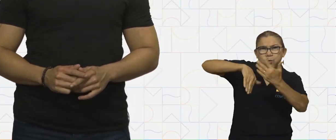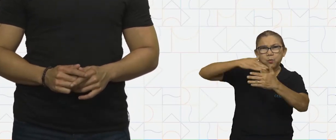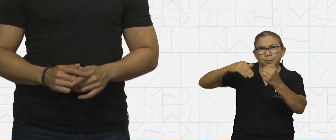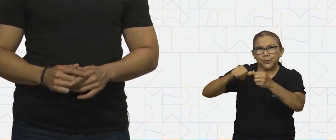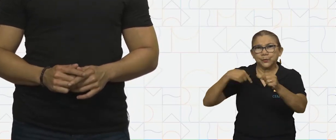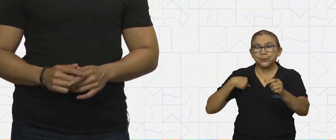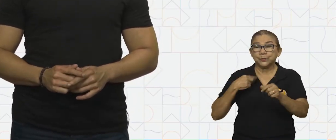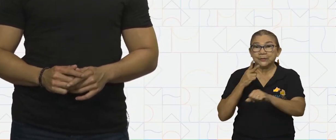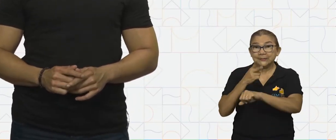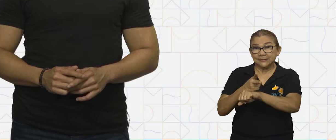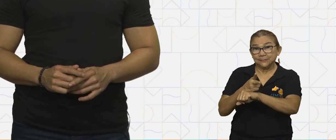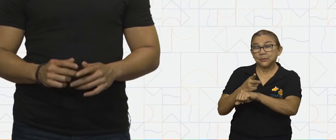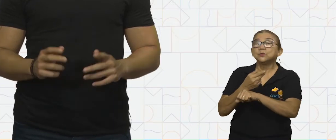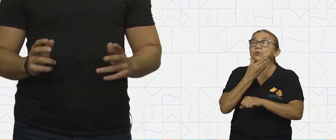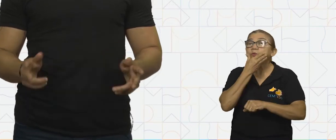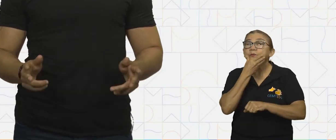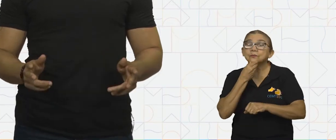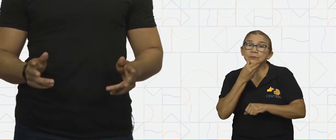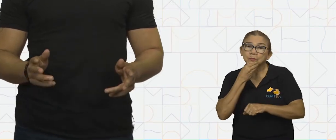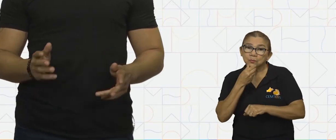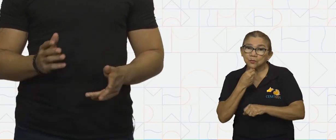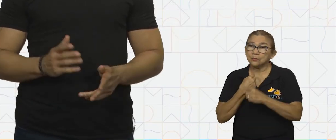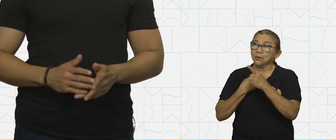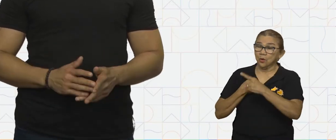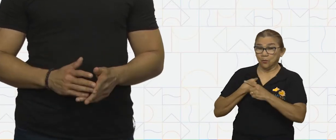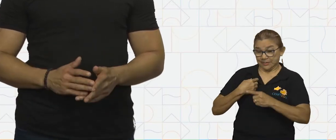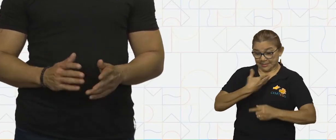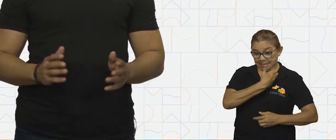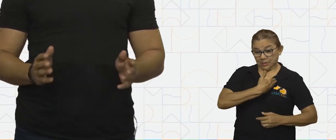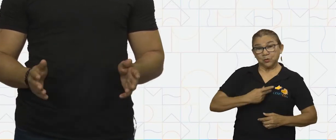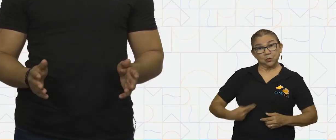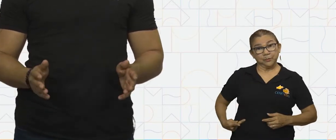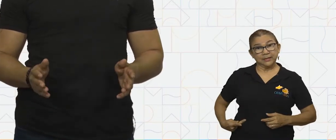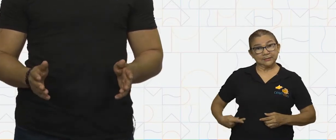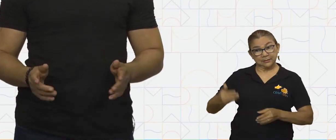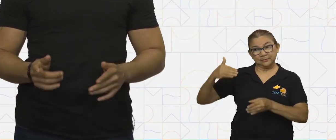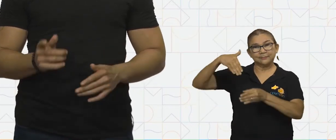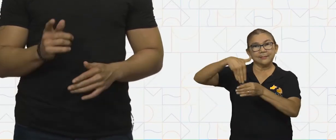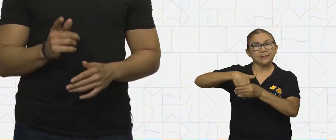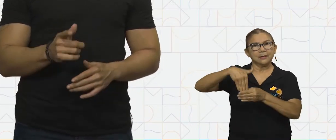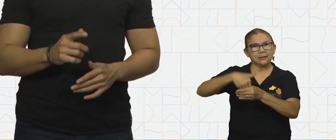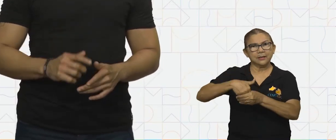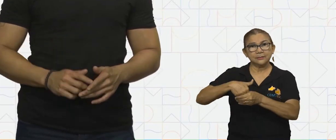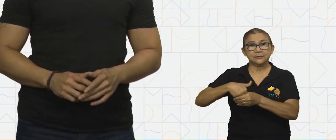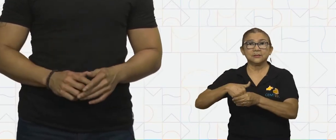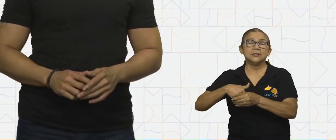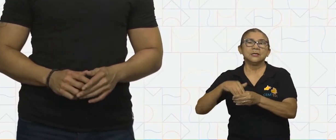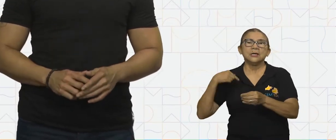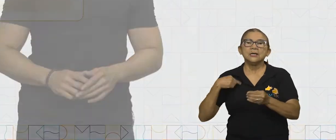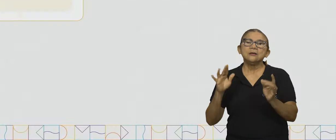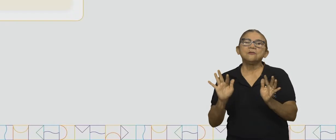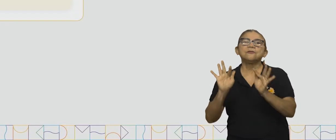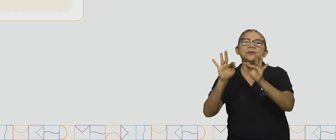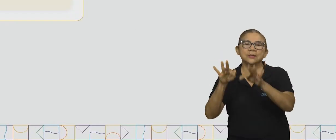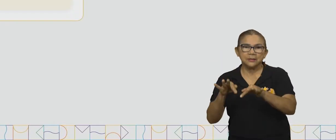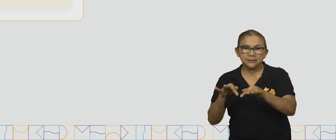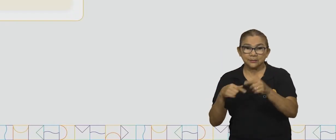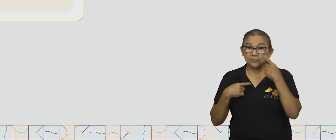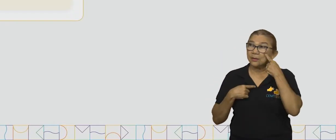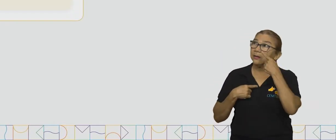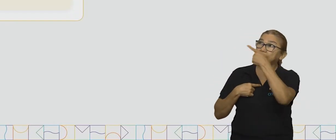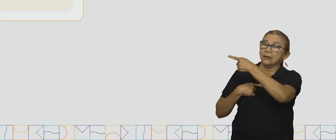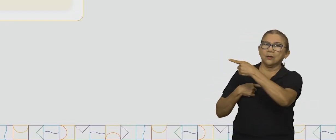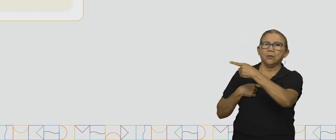da República, Washington Luiz, e impediu a posse do presidente eleito, Júlio Prestes, e pôs fim à República Velha. Isso dá início à